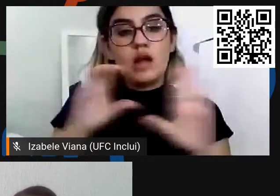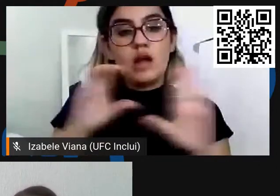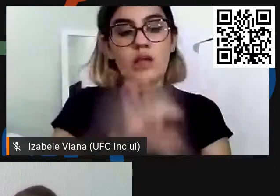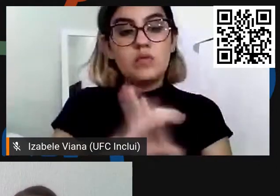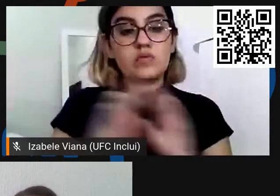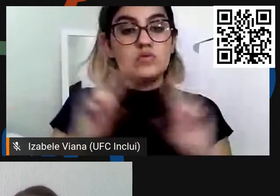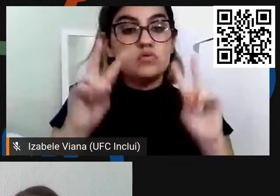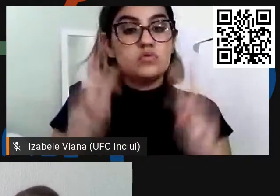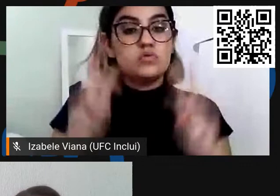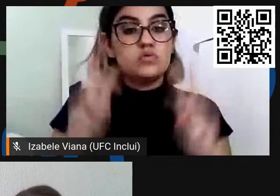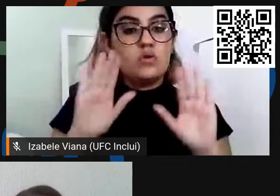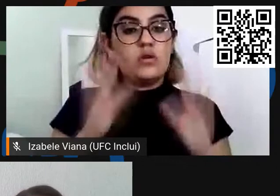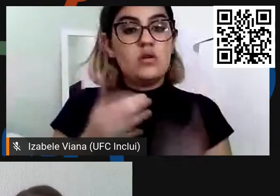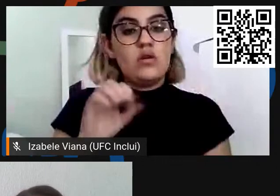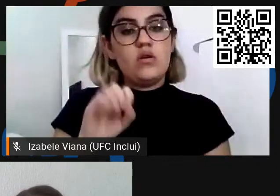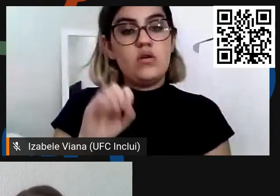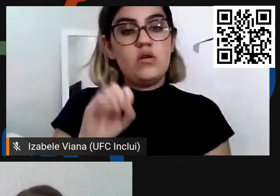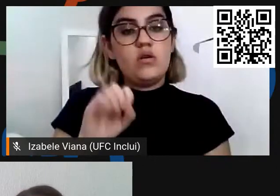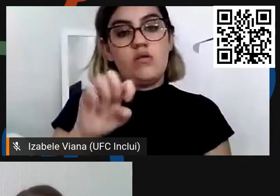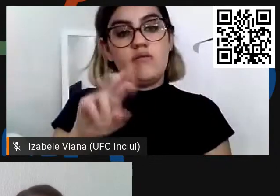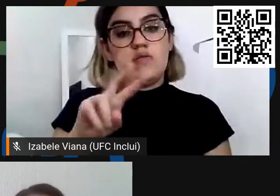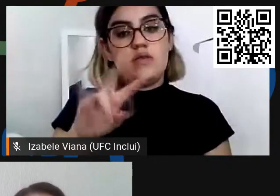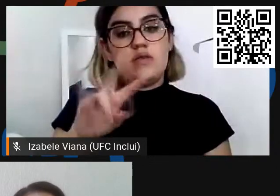do início.